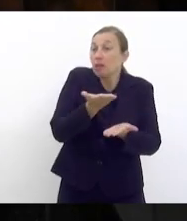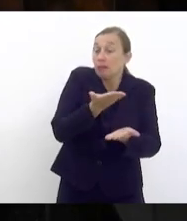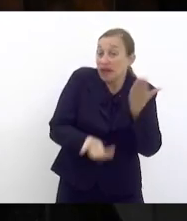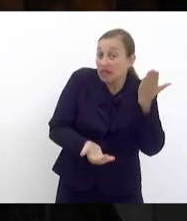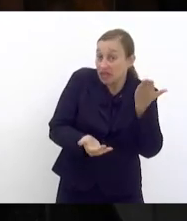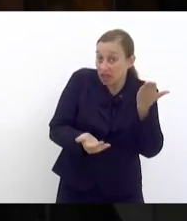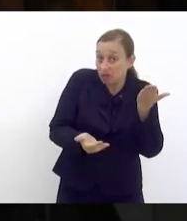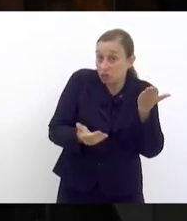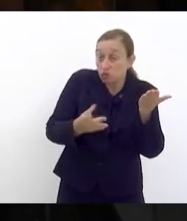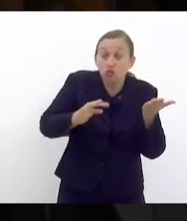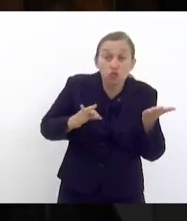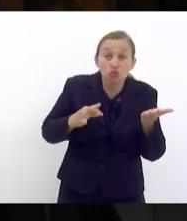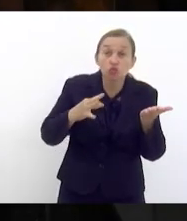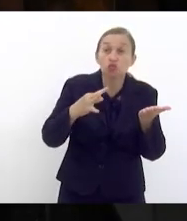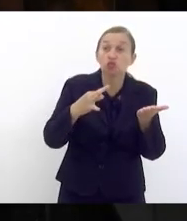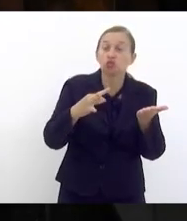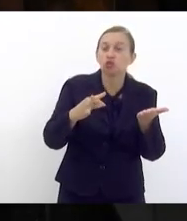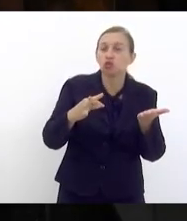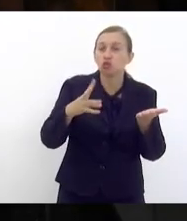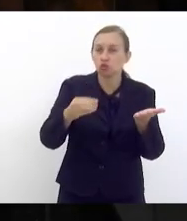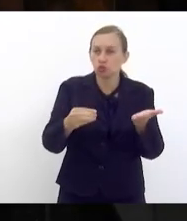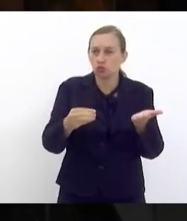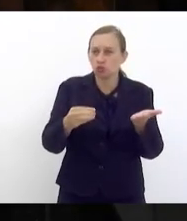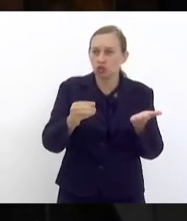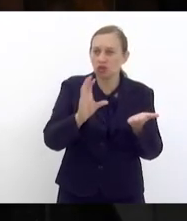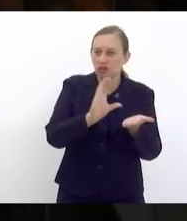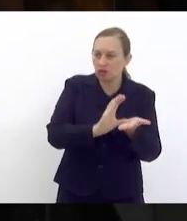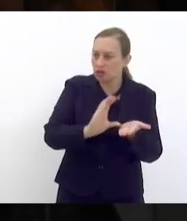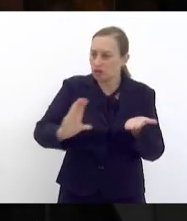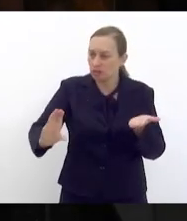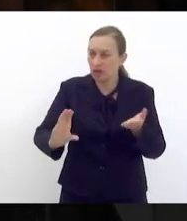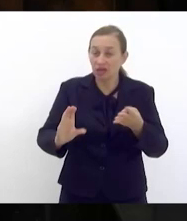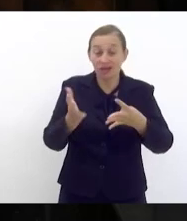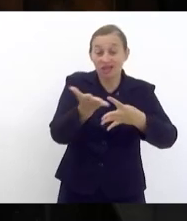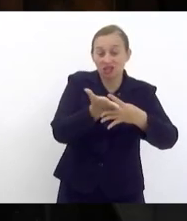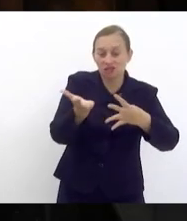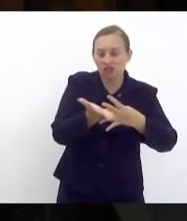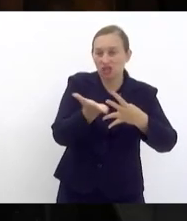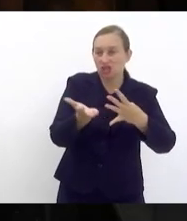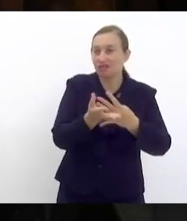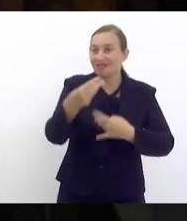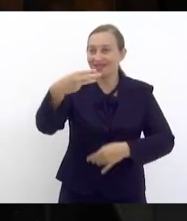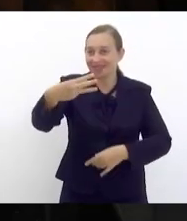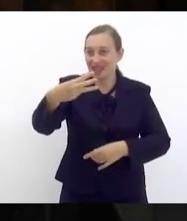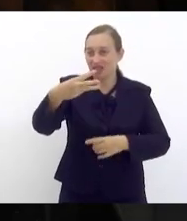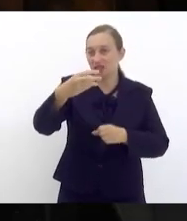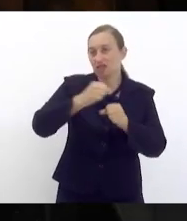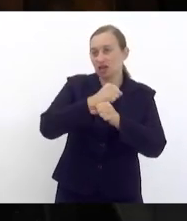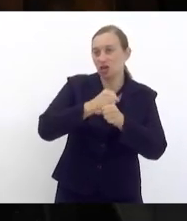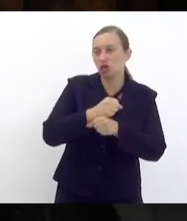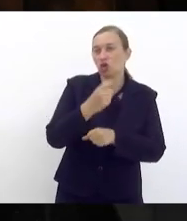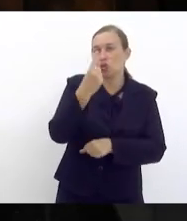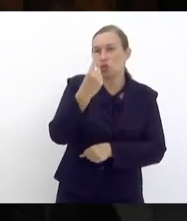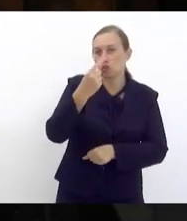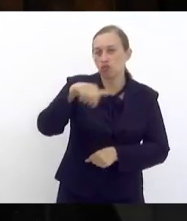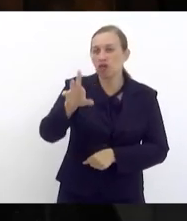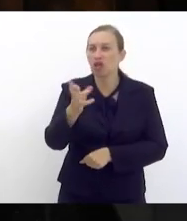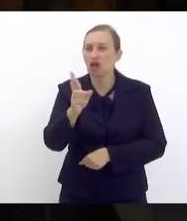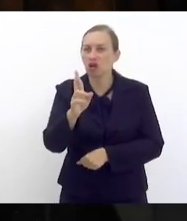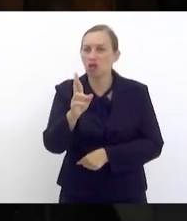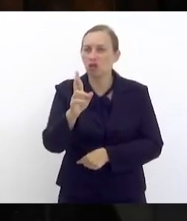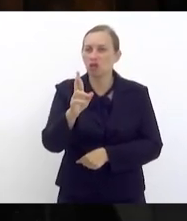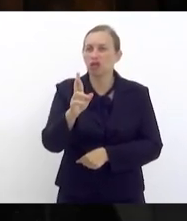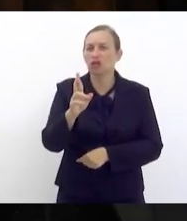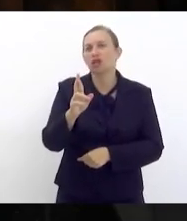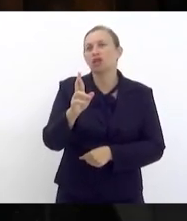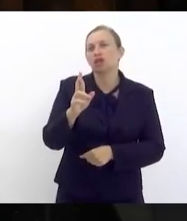só e vai ser o repasse em 3 anos, numa média de 1 bilhão e 200